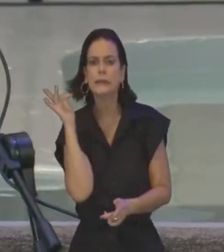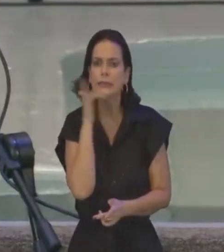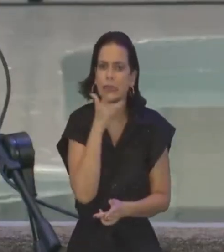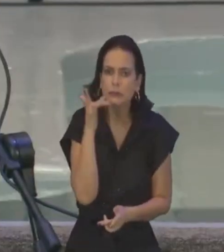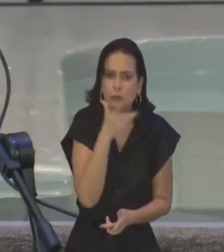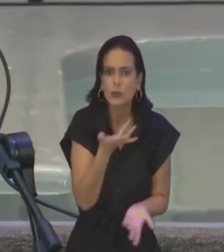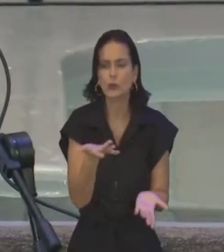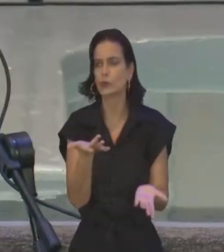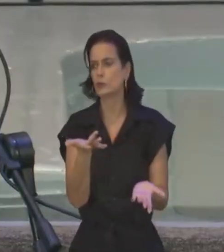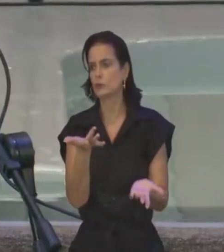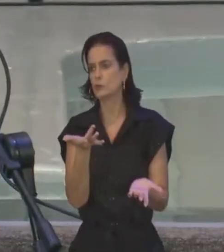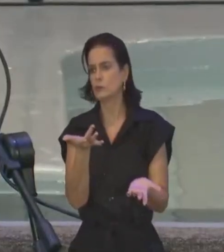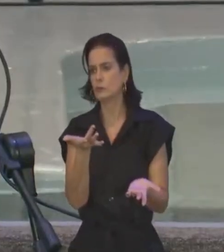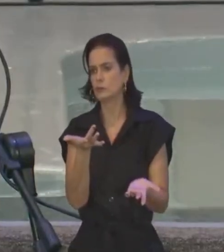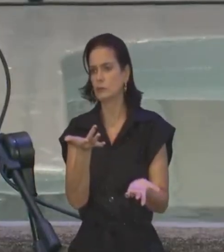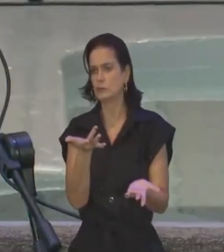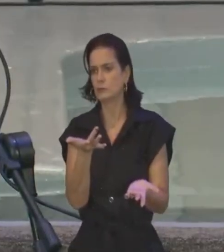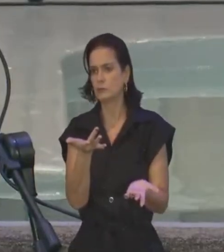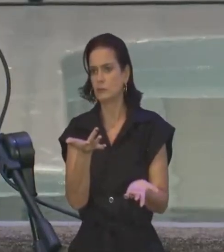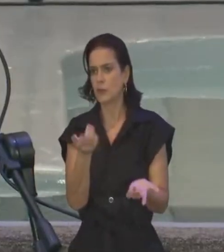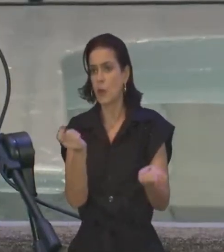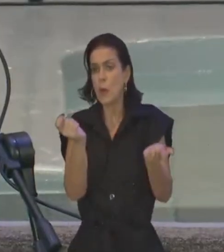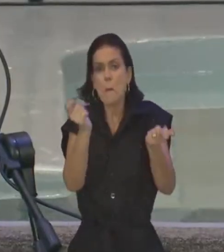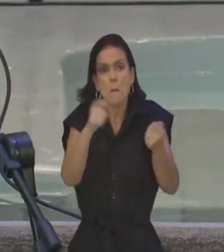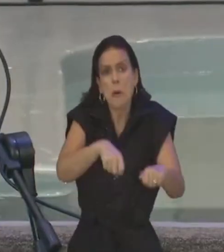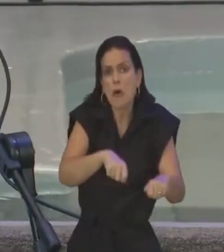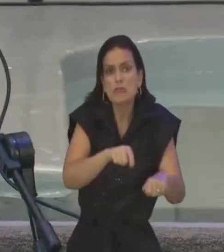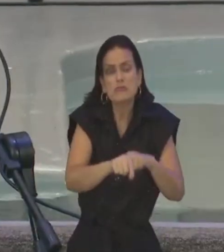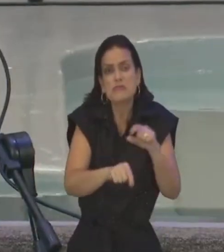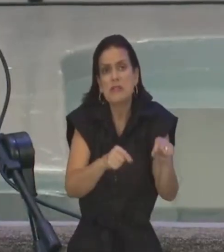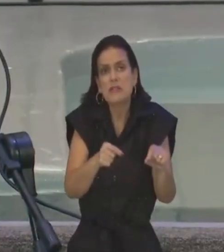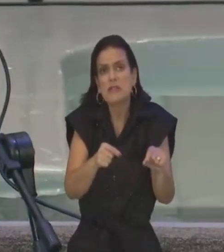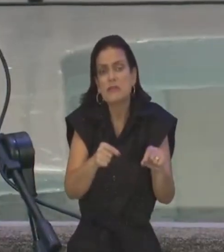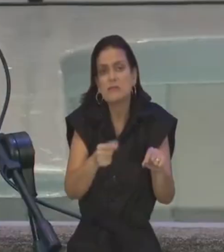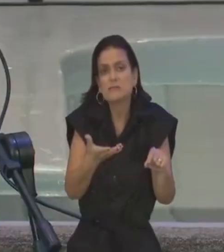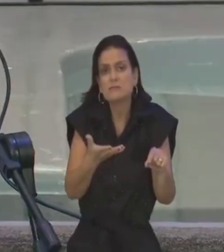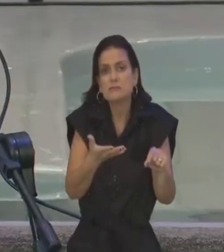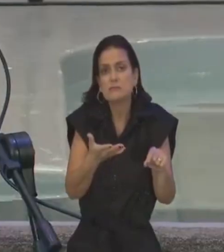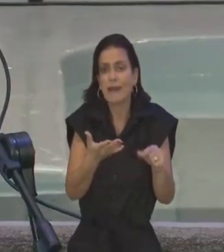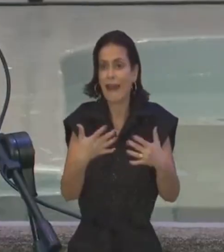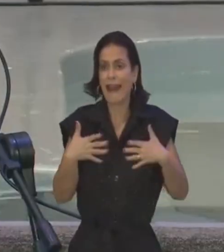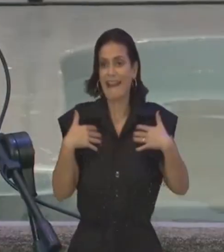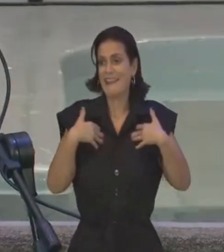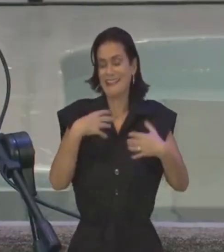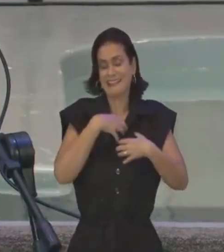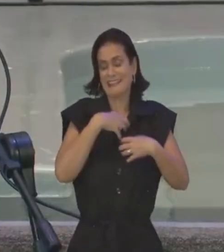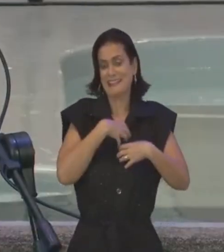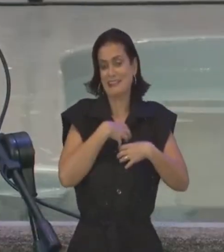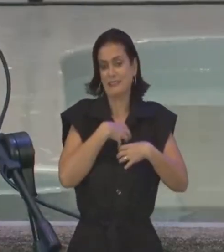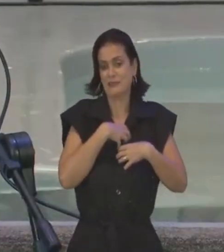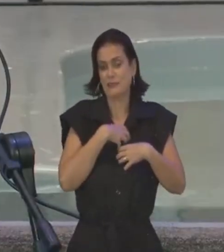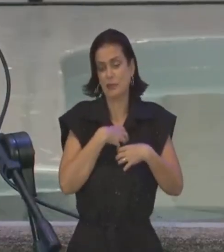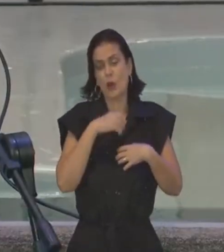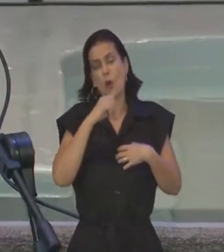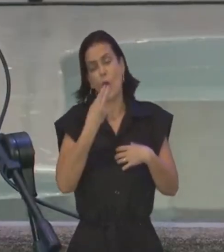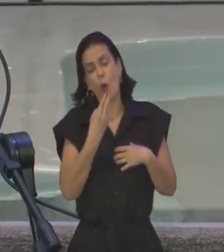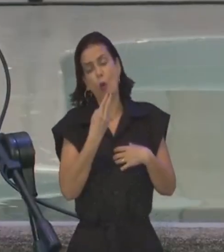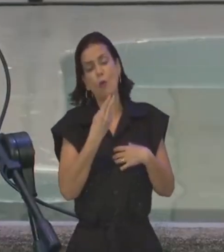delicioso, em que você pode se alegrar com alguém, ou mesmo